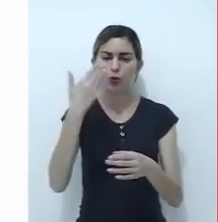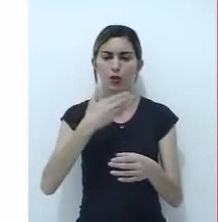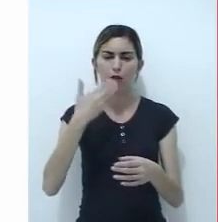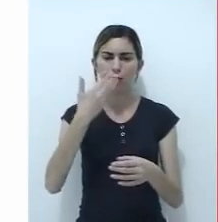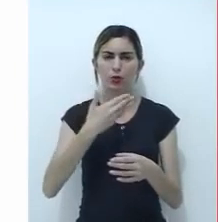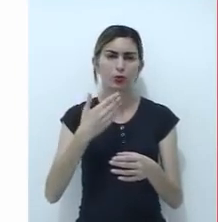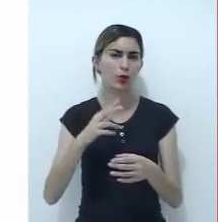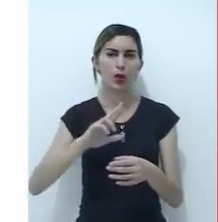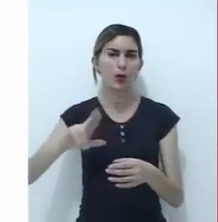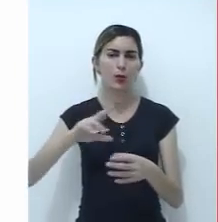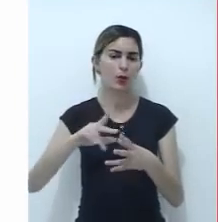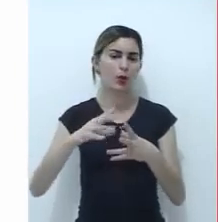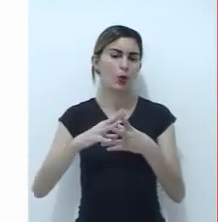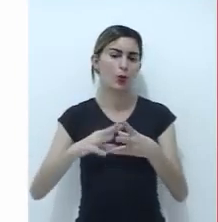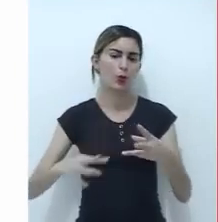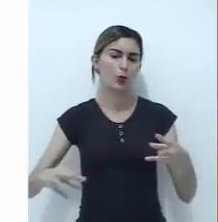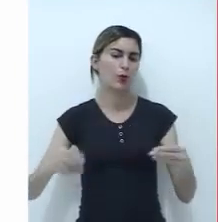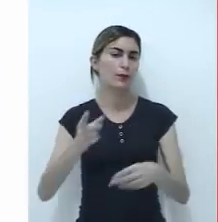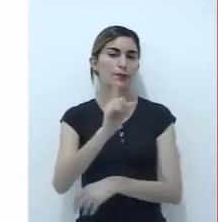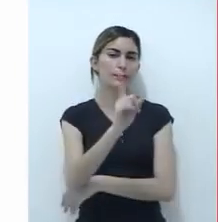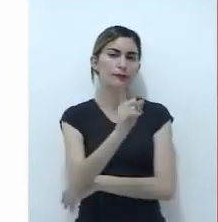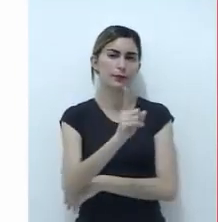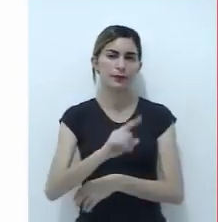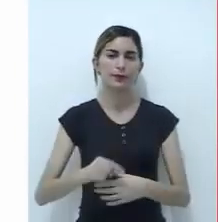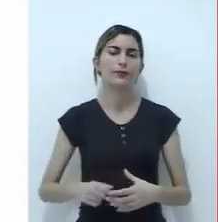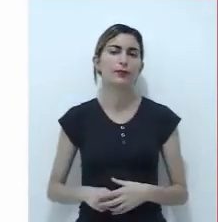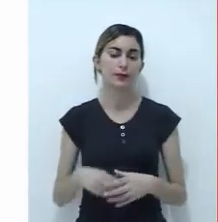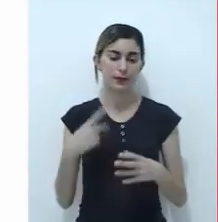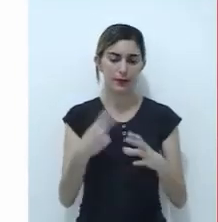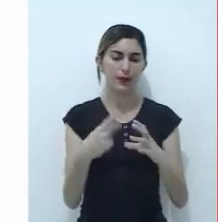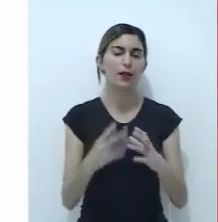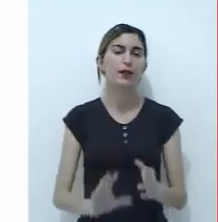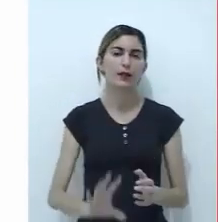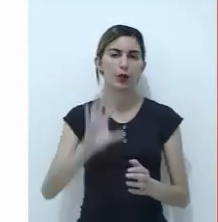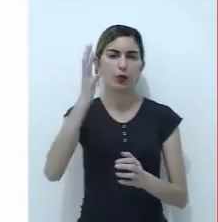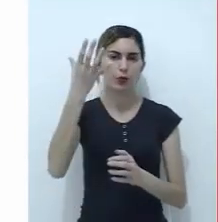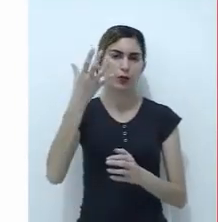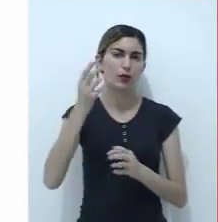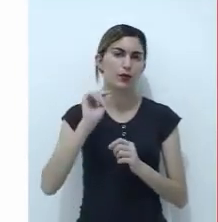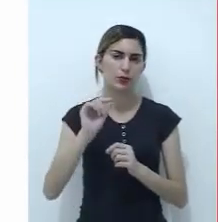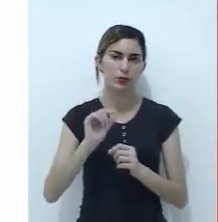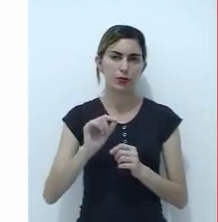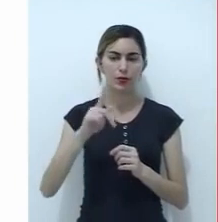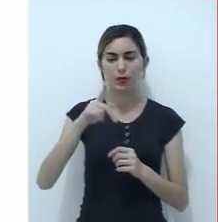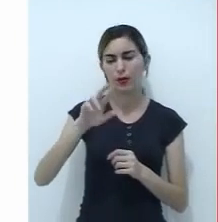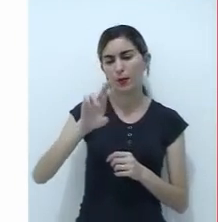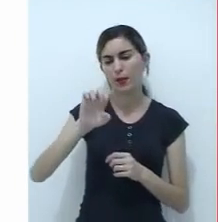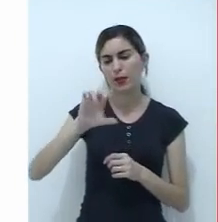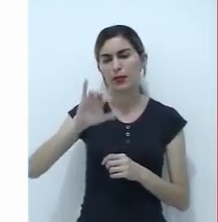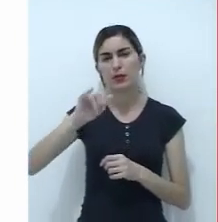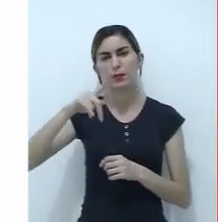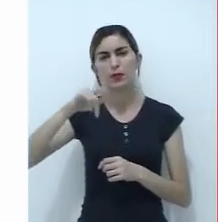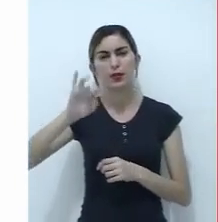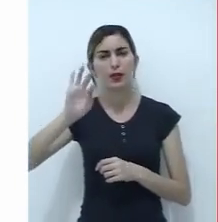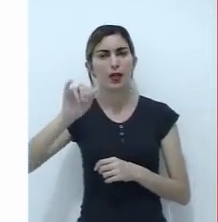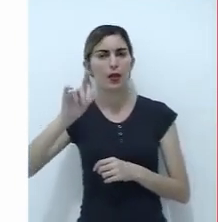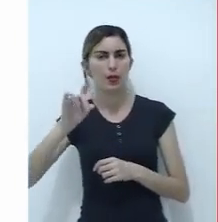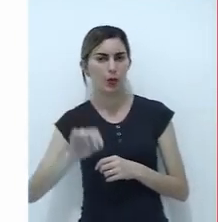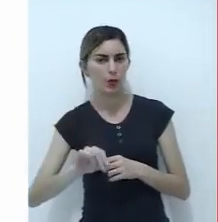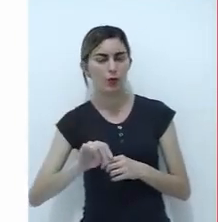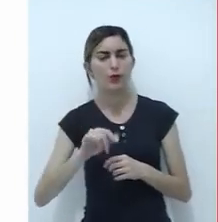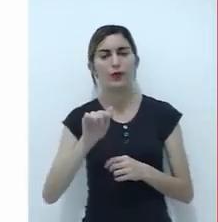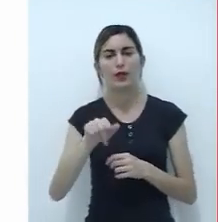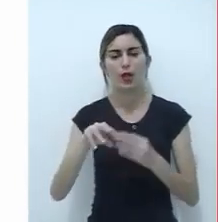que o açúcar ele não vai ser dissolvido. Então ali ocorre a formação desse precipitado. Então